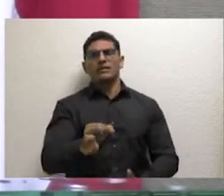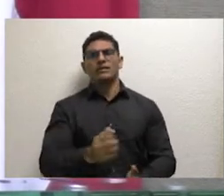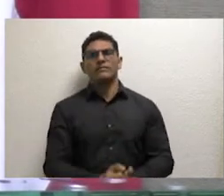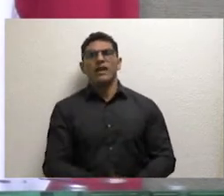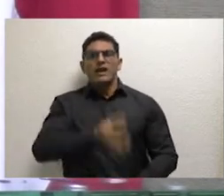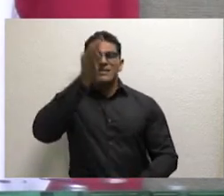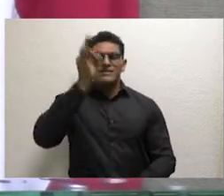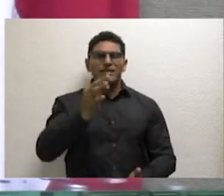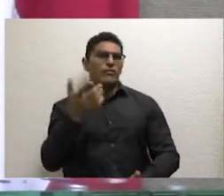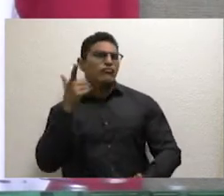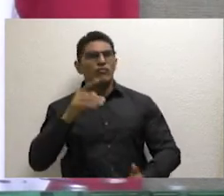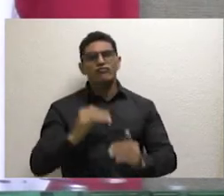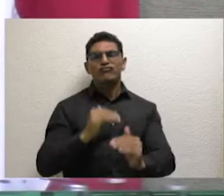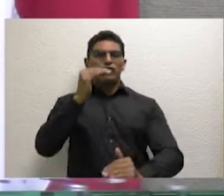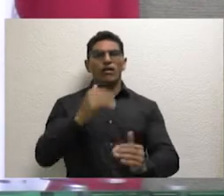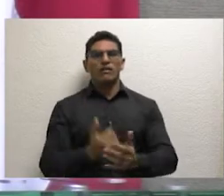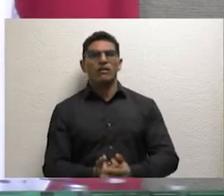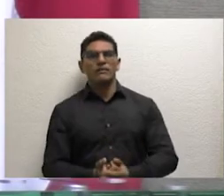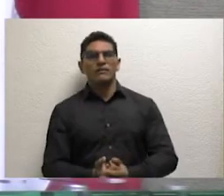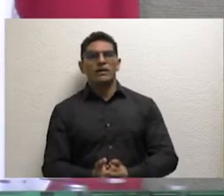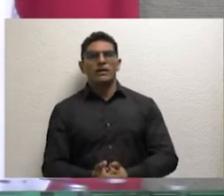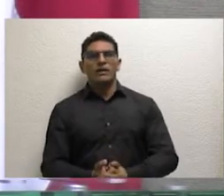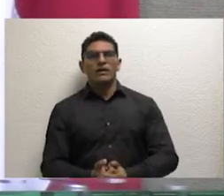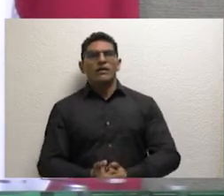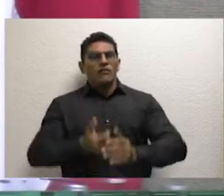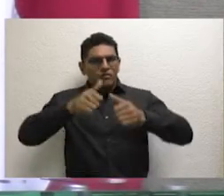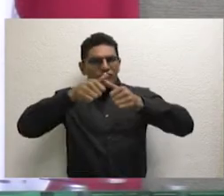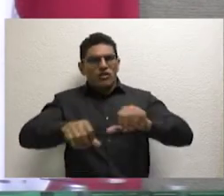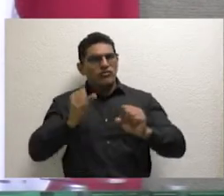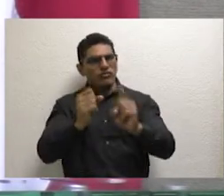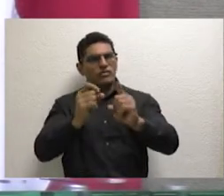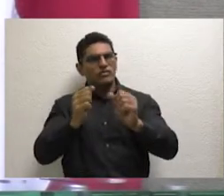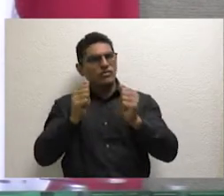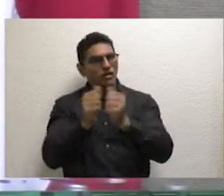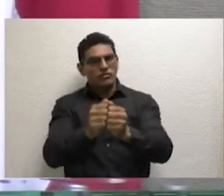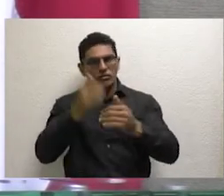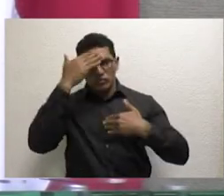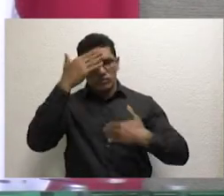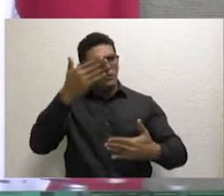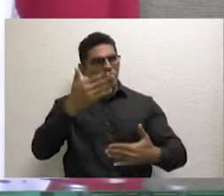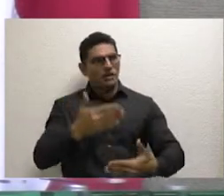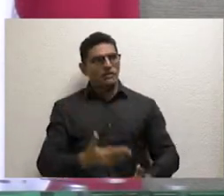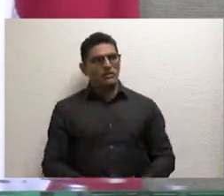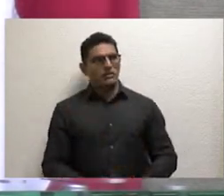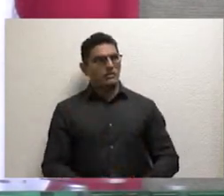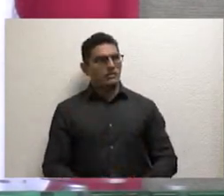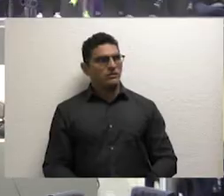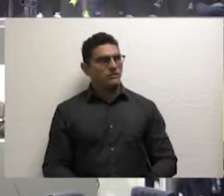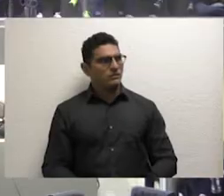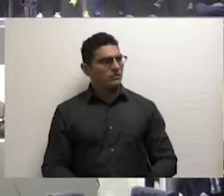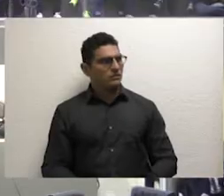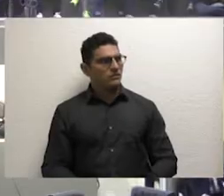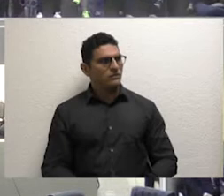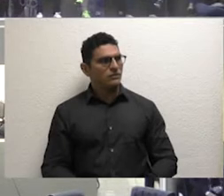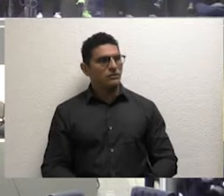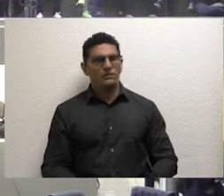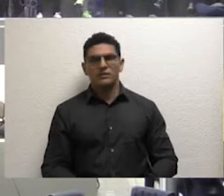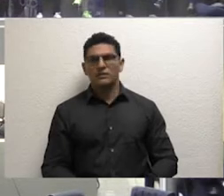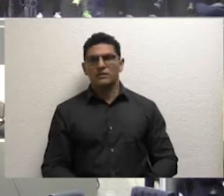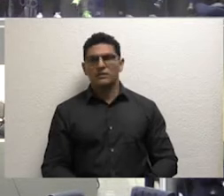suficiente para a gente não vamos arregar como diz o popular obrigado senhor presidente